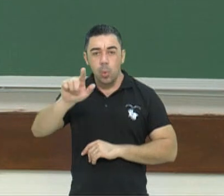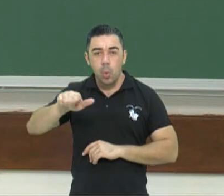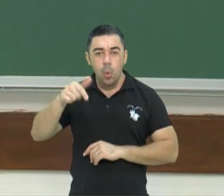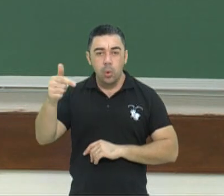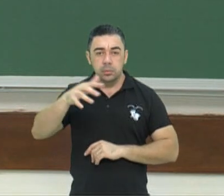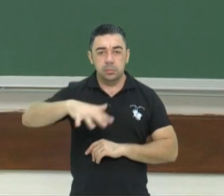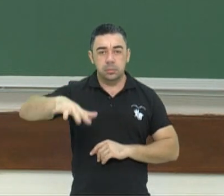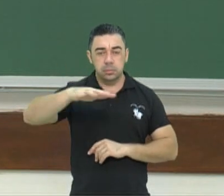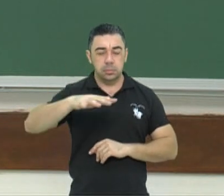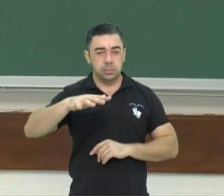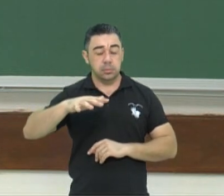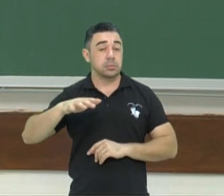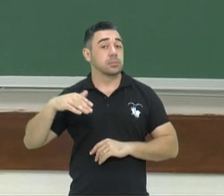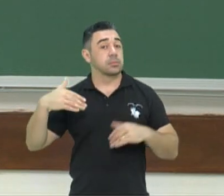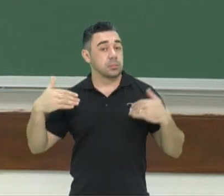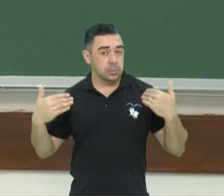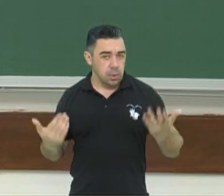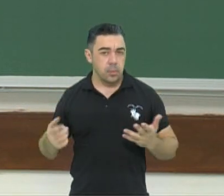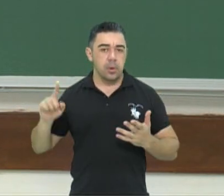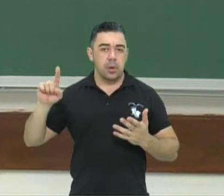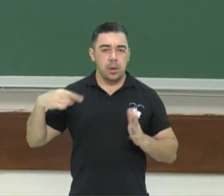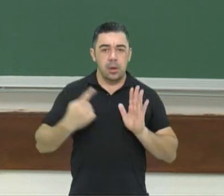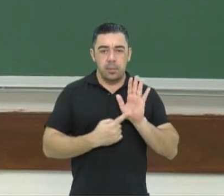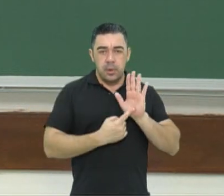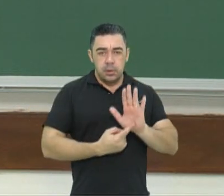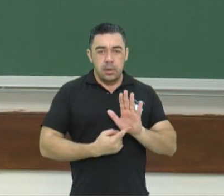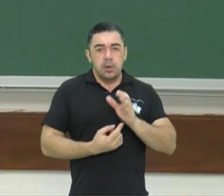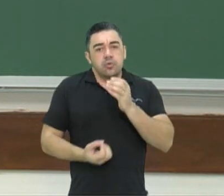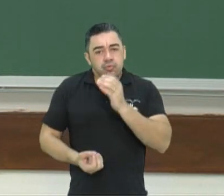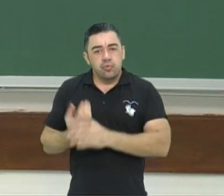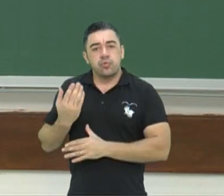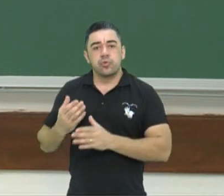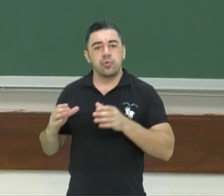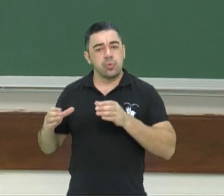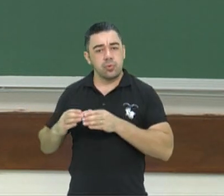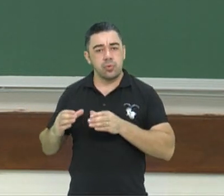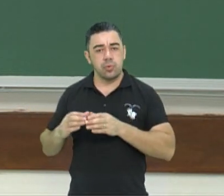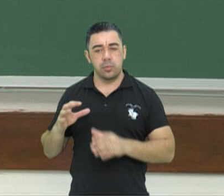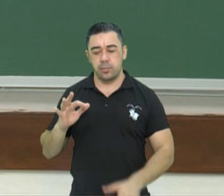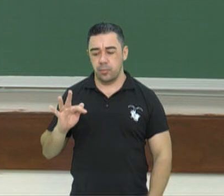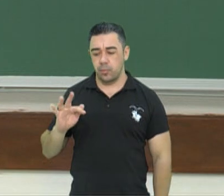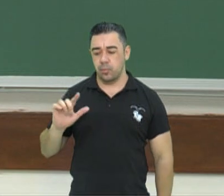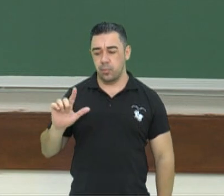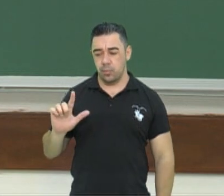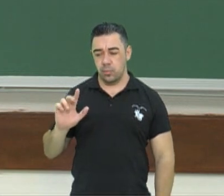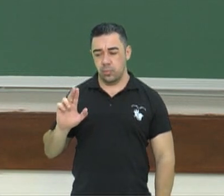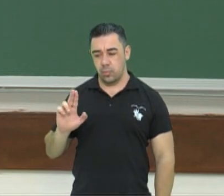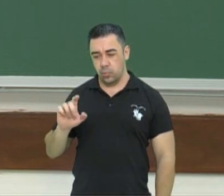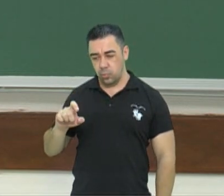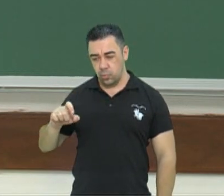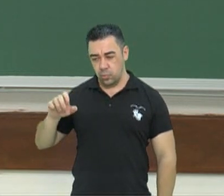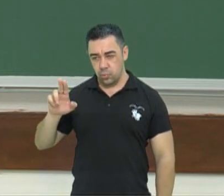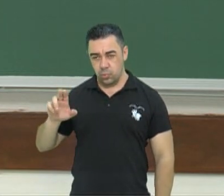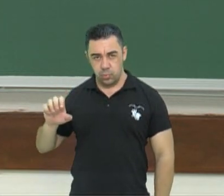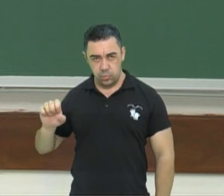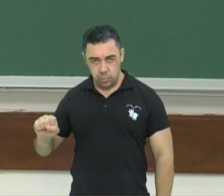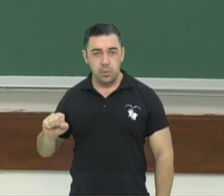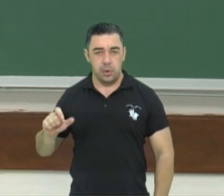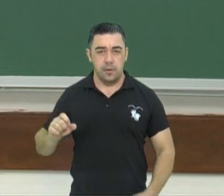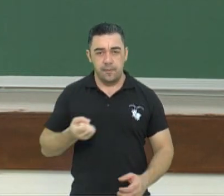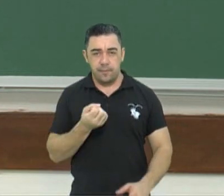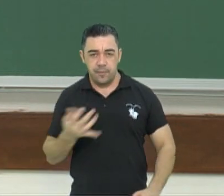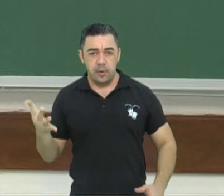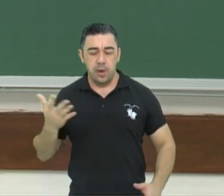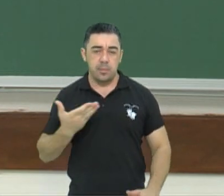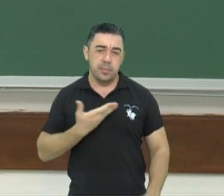princípio. Em cima disso, depois dessa apresentação, surge o grupo Fluxus, que foi vários artistas amigos deles, que até estiveram presentes e acharam genial